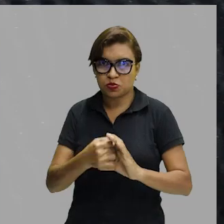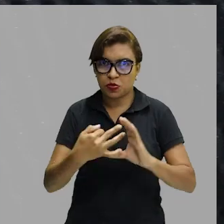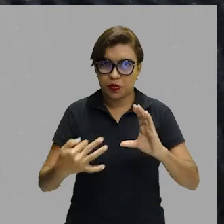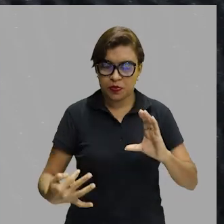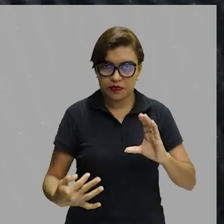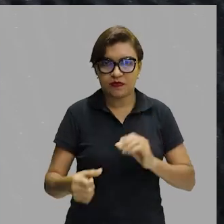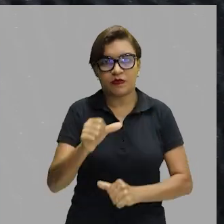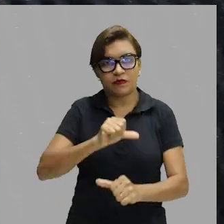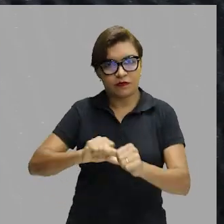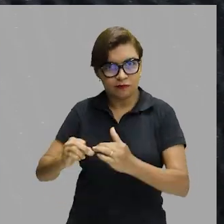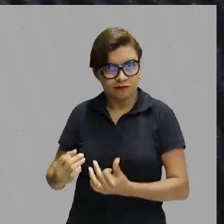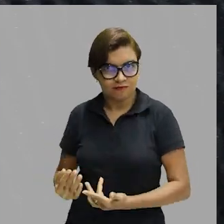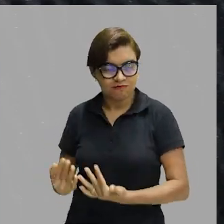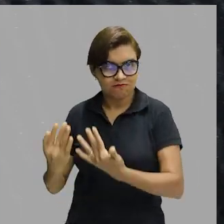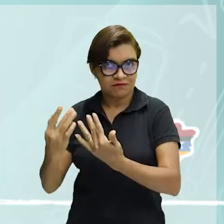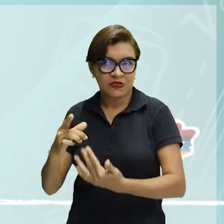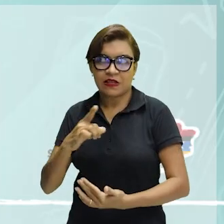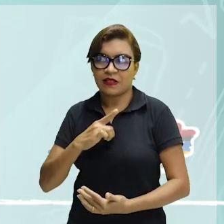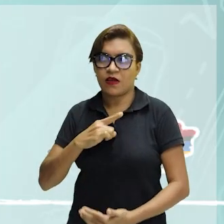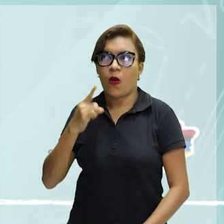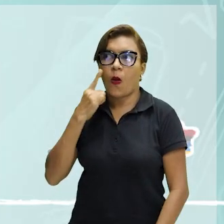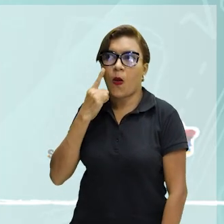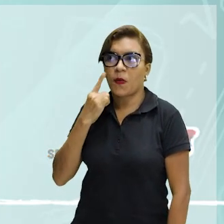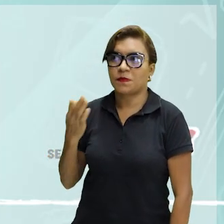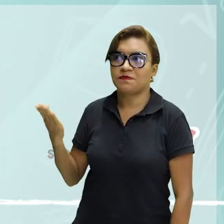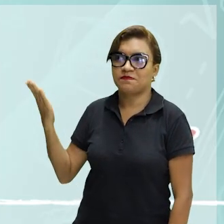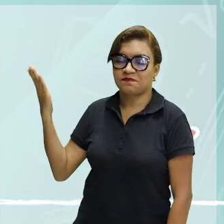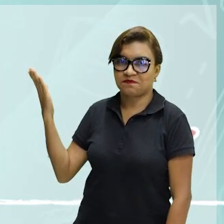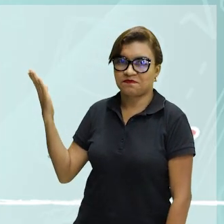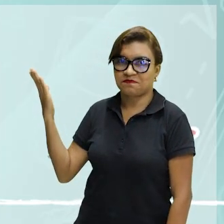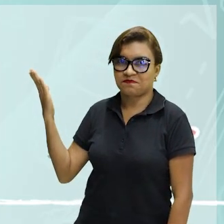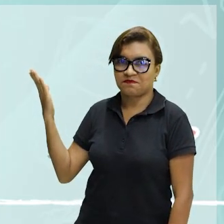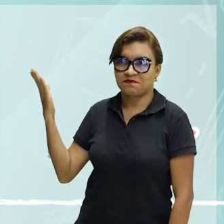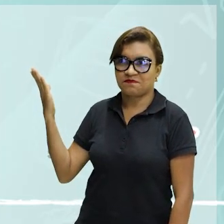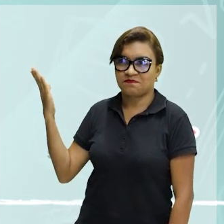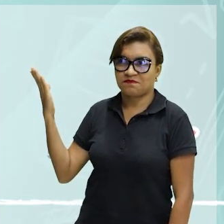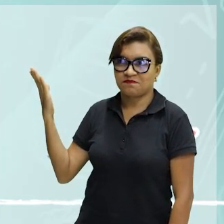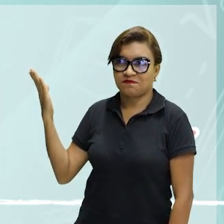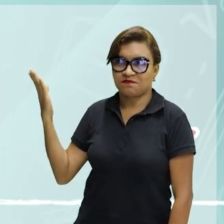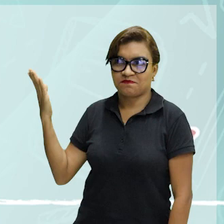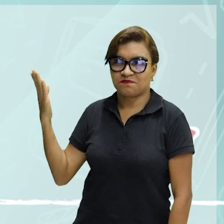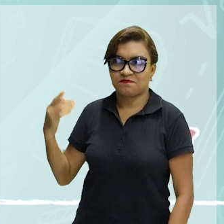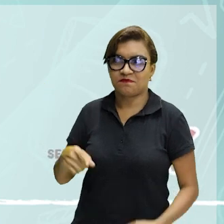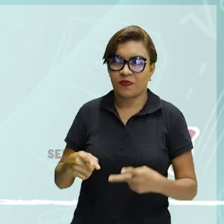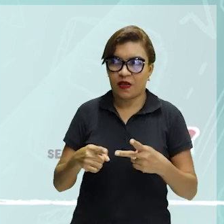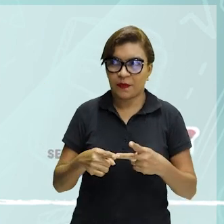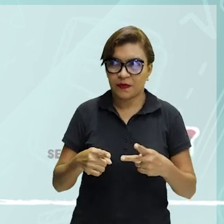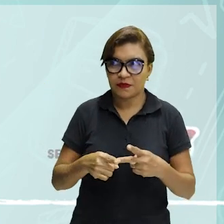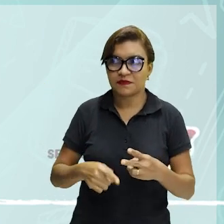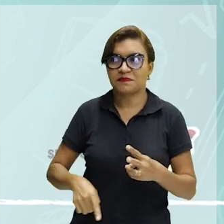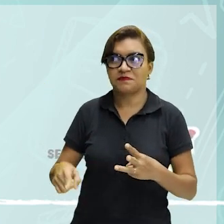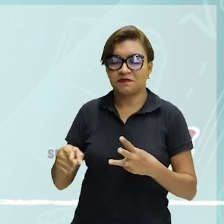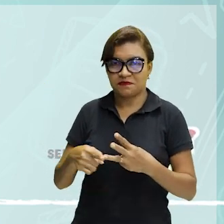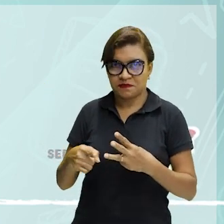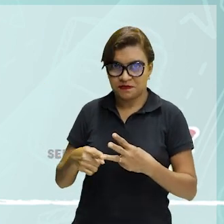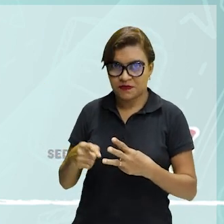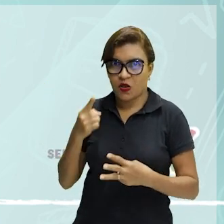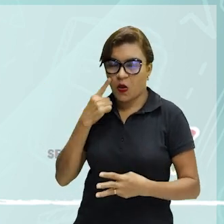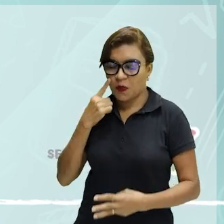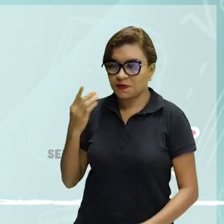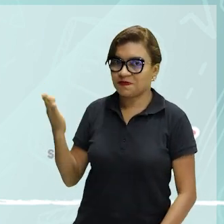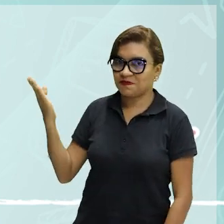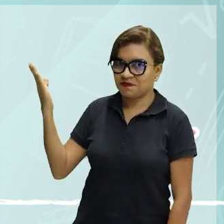efeitos coligativos, que são o efeito tonoscópico, o efeito ebuliométrico e o